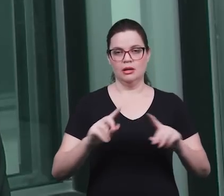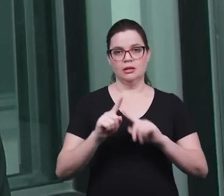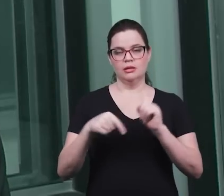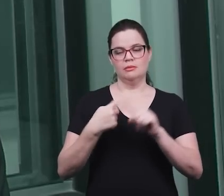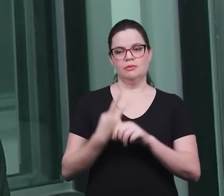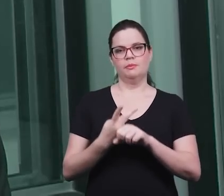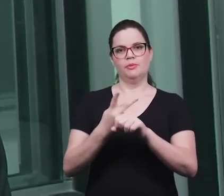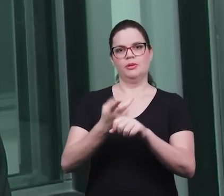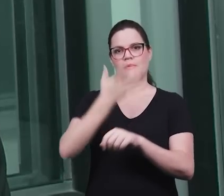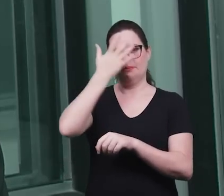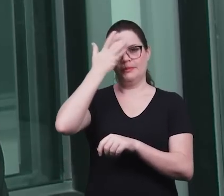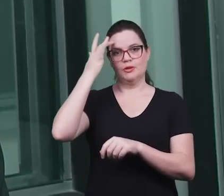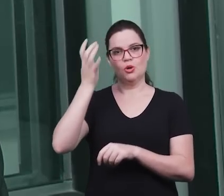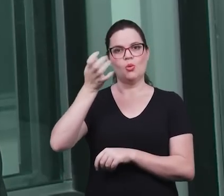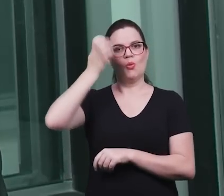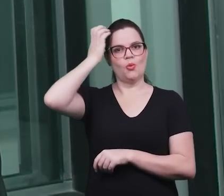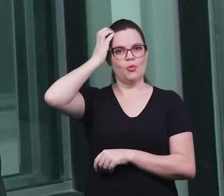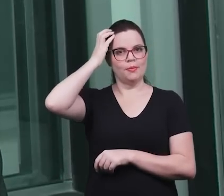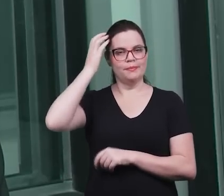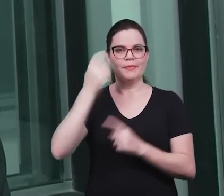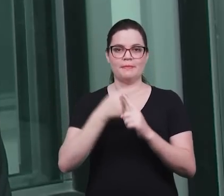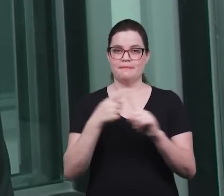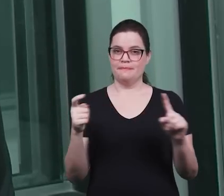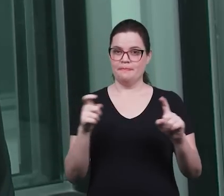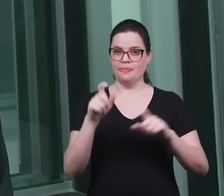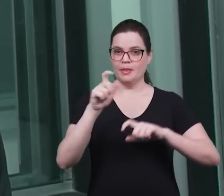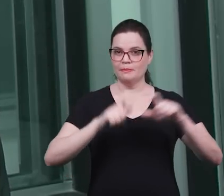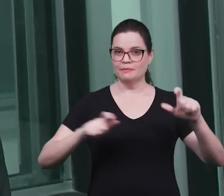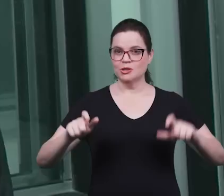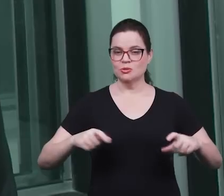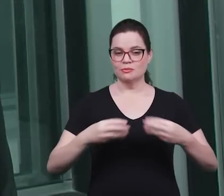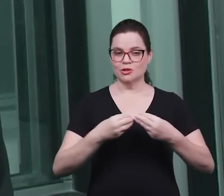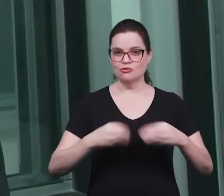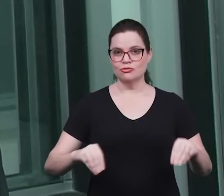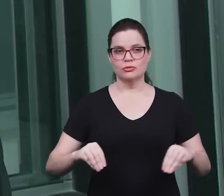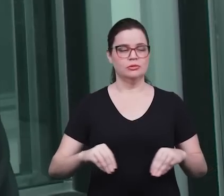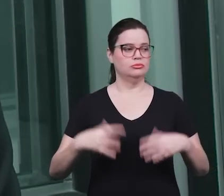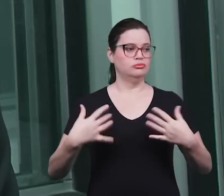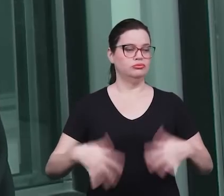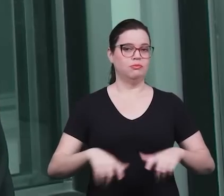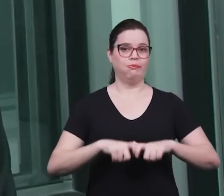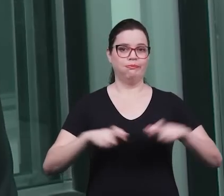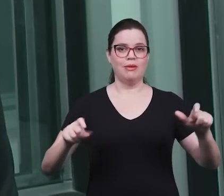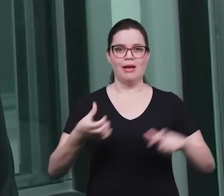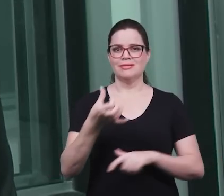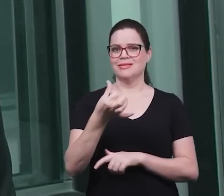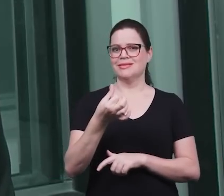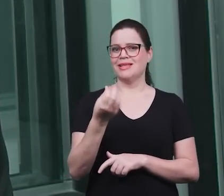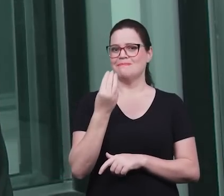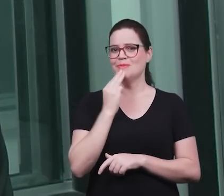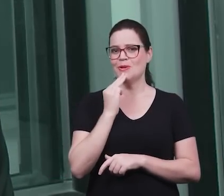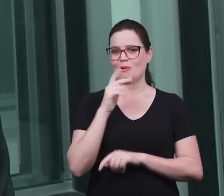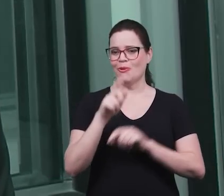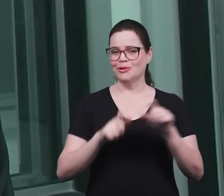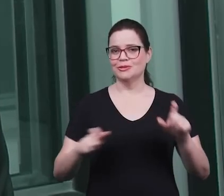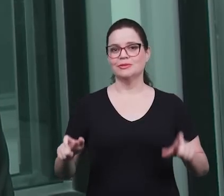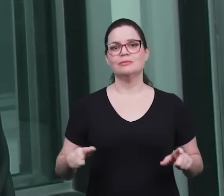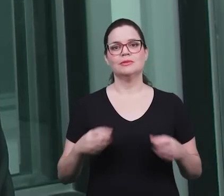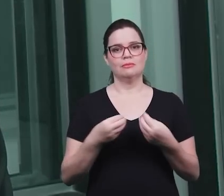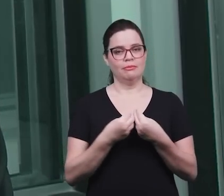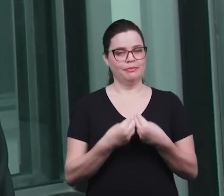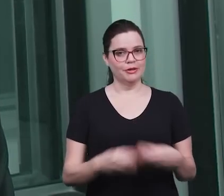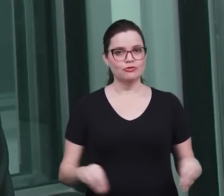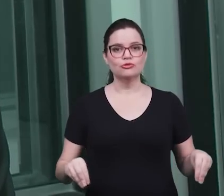Agora, o número de pessoas lesadas é enorme, assim, fala-se de 6 milhões de pessoas, enfim, é um prejuízo